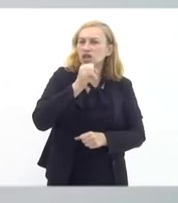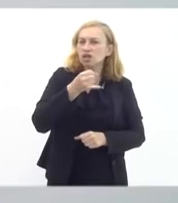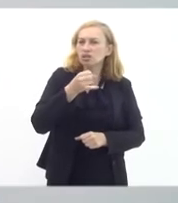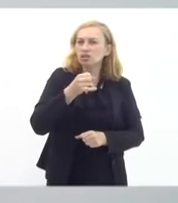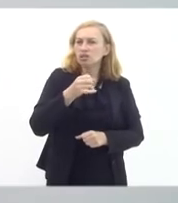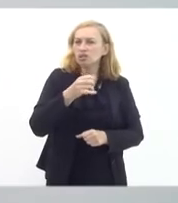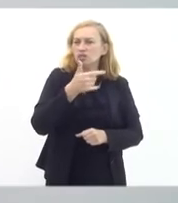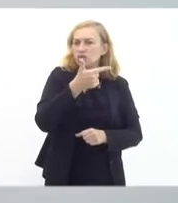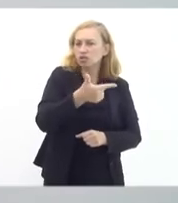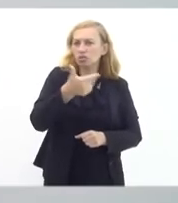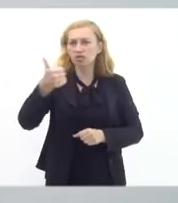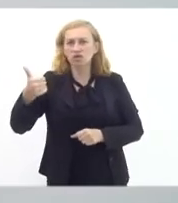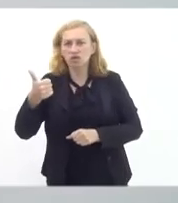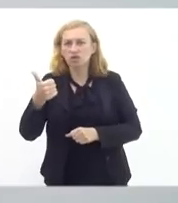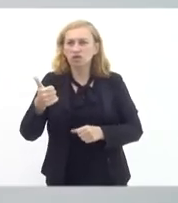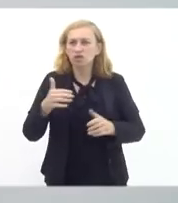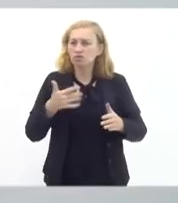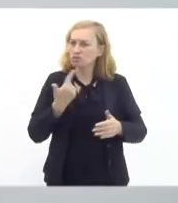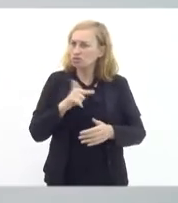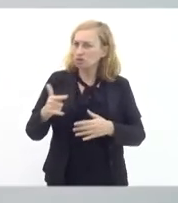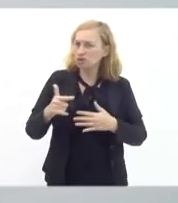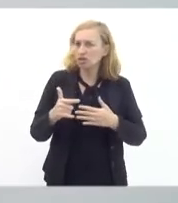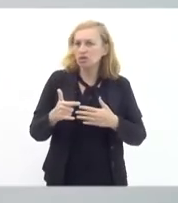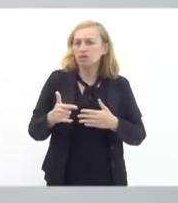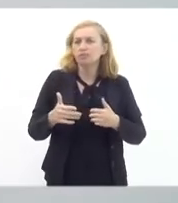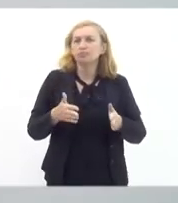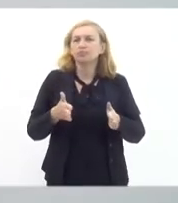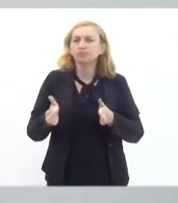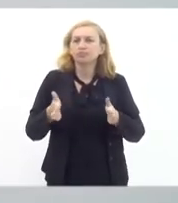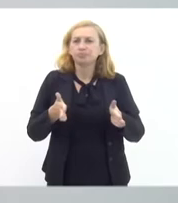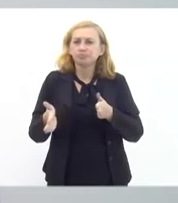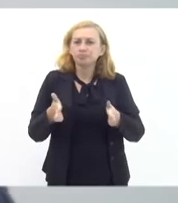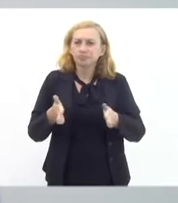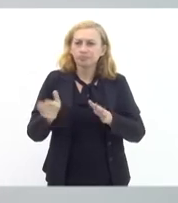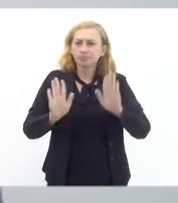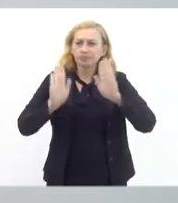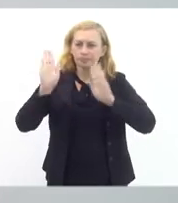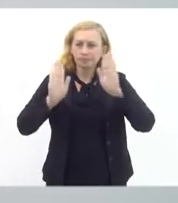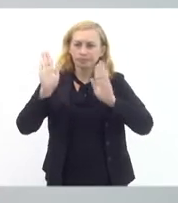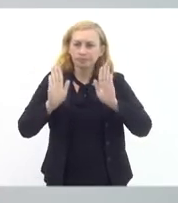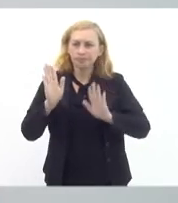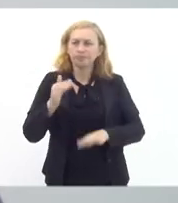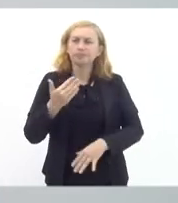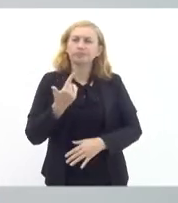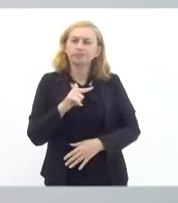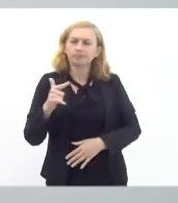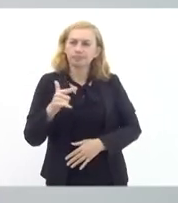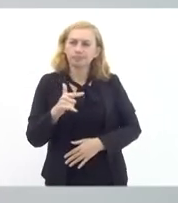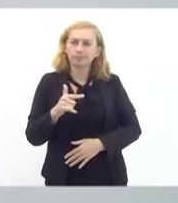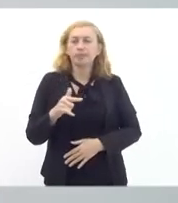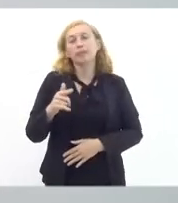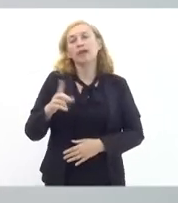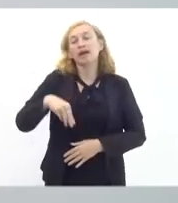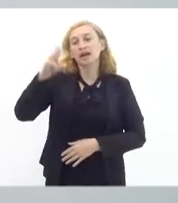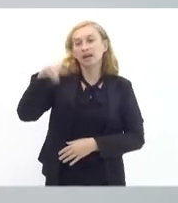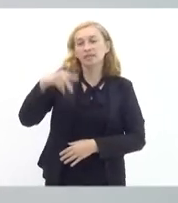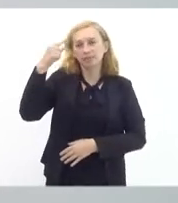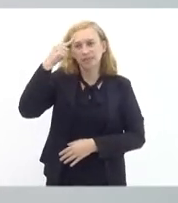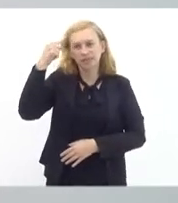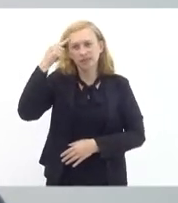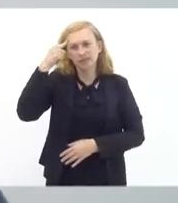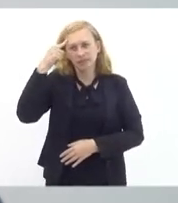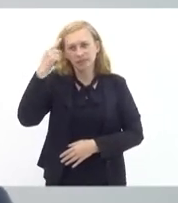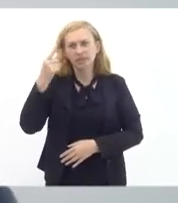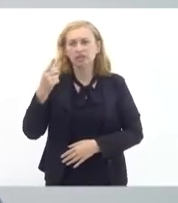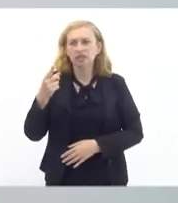tinha um tempo muito hábil de fazer uma licitação e adquirir rapidamente. Eu estou fazendo esclarecimento para quem pensar que hoje isso não foi... tem...